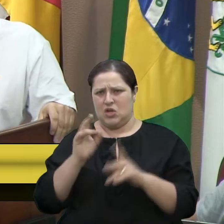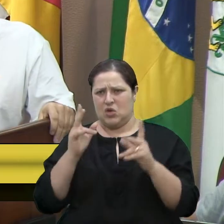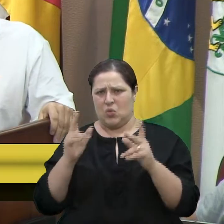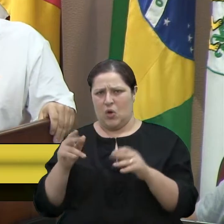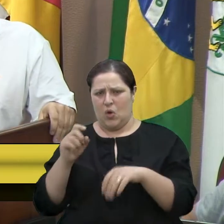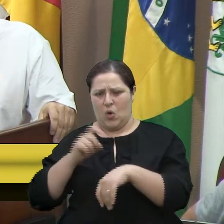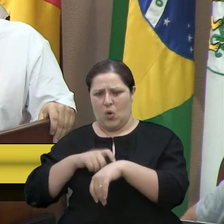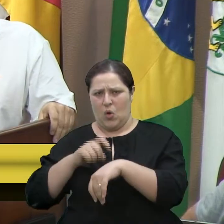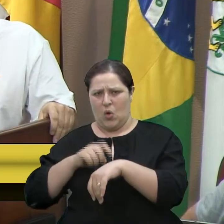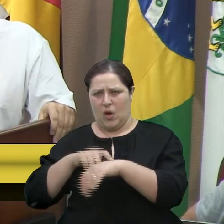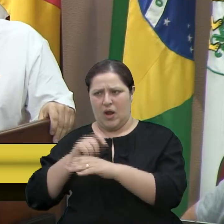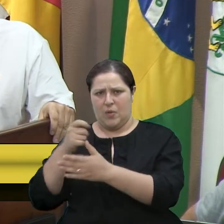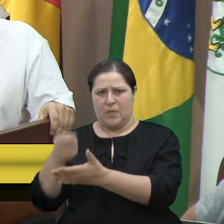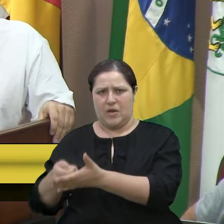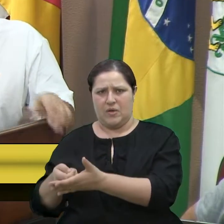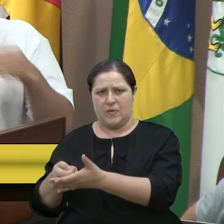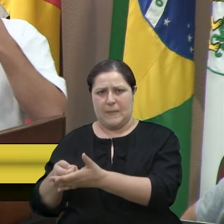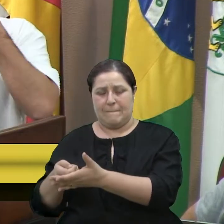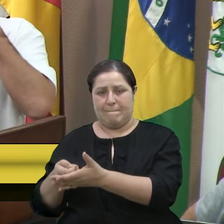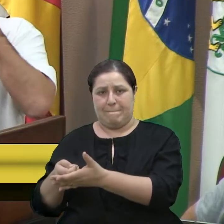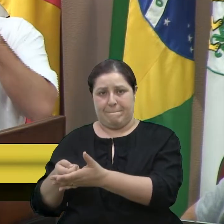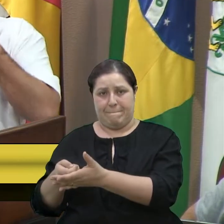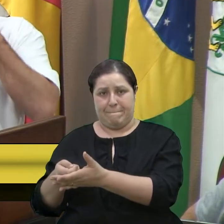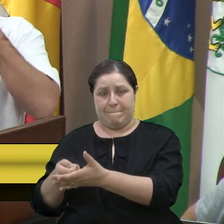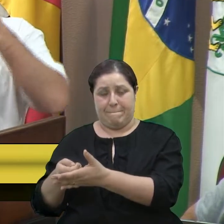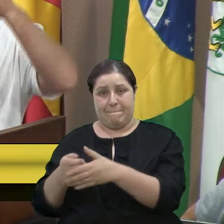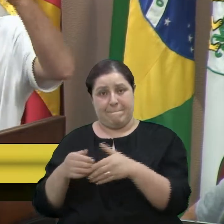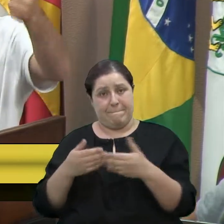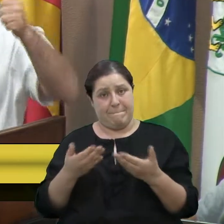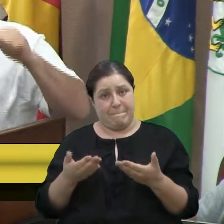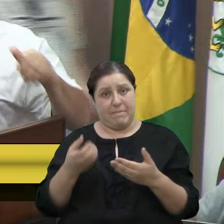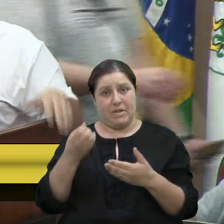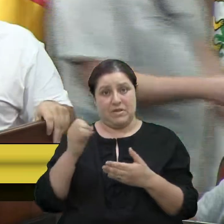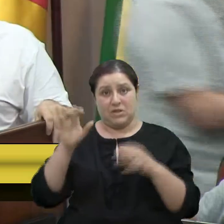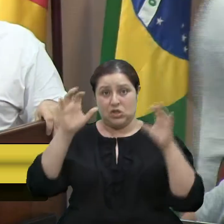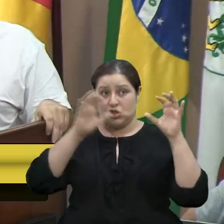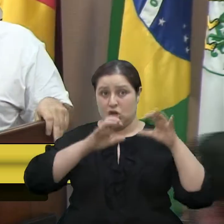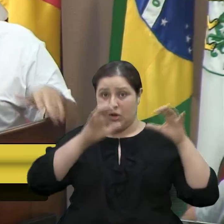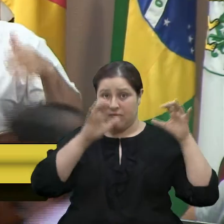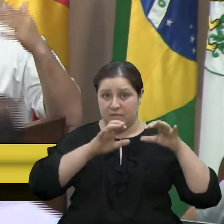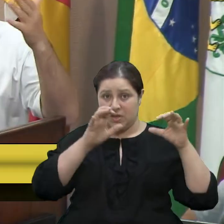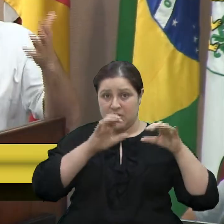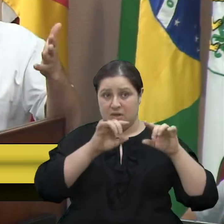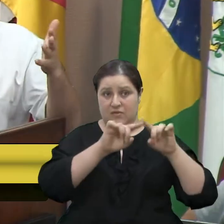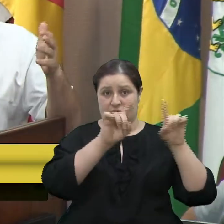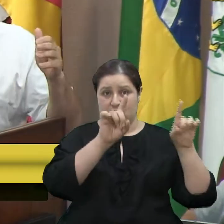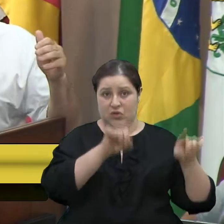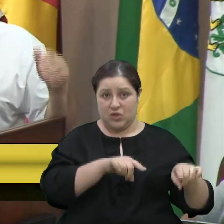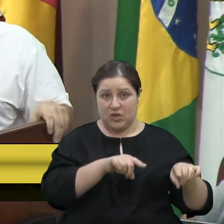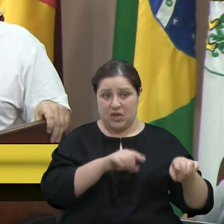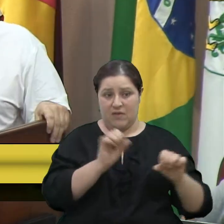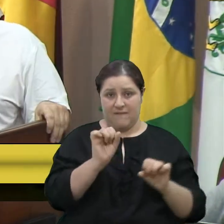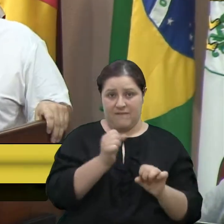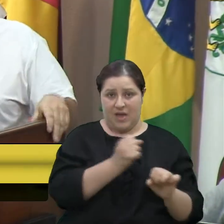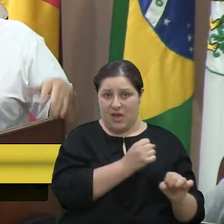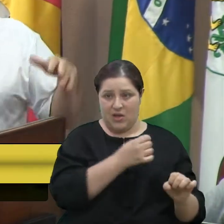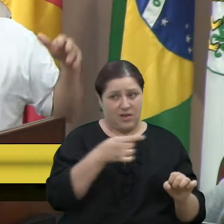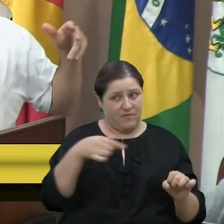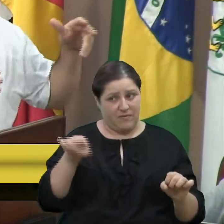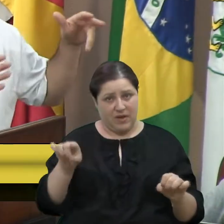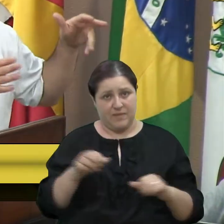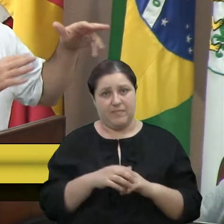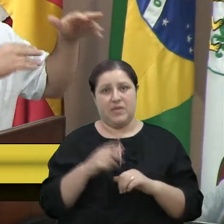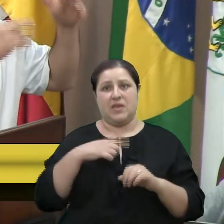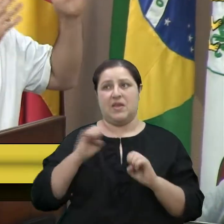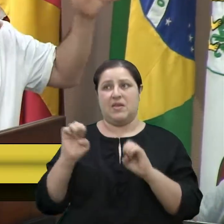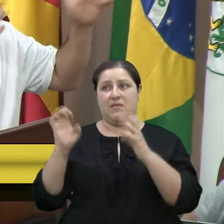que é pago. É? Se chove, o pessoal da varrição não vai. Daí tem um